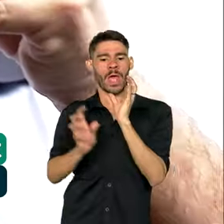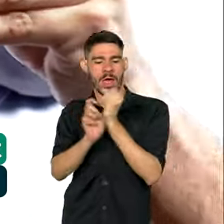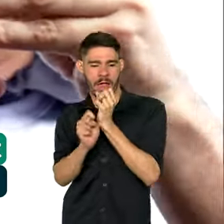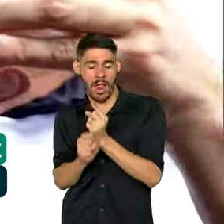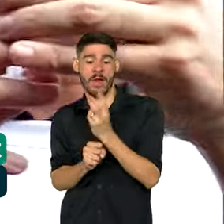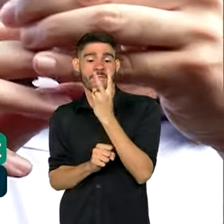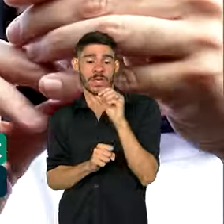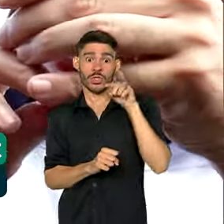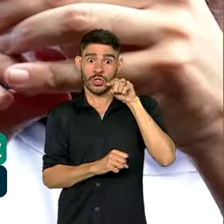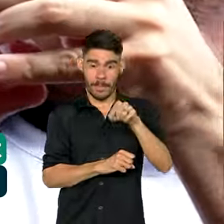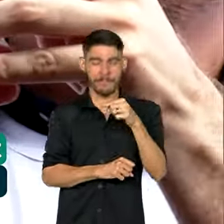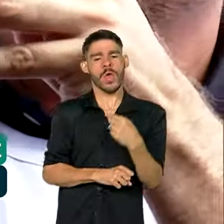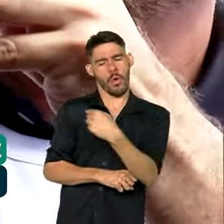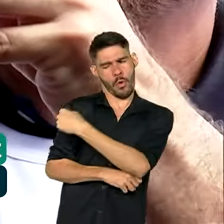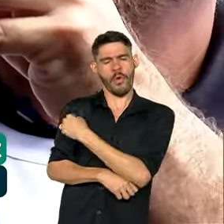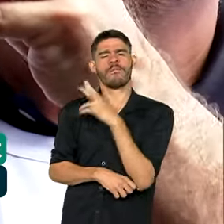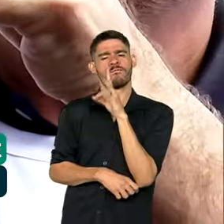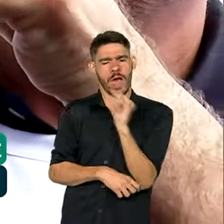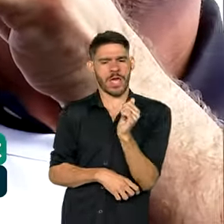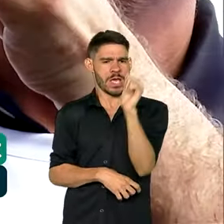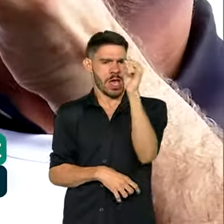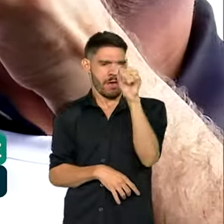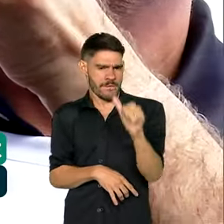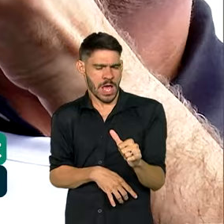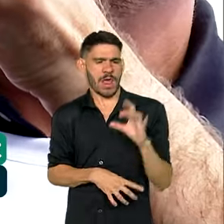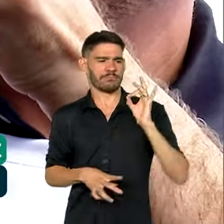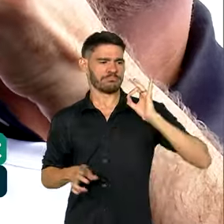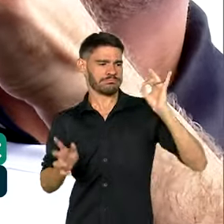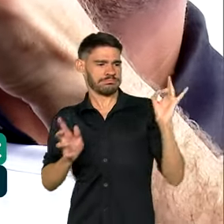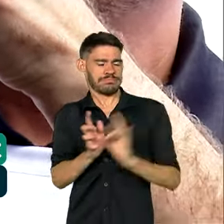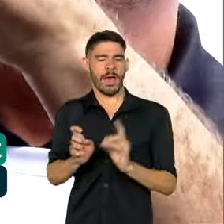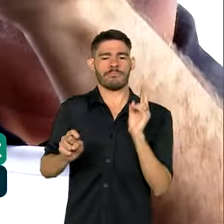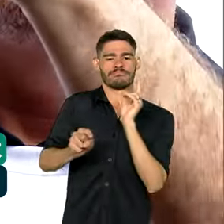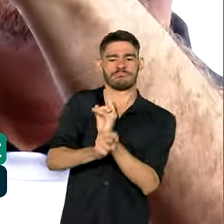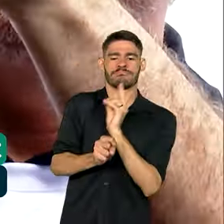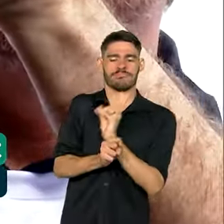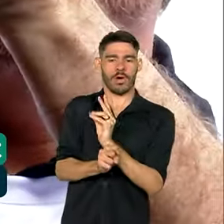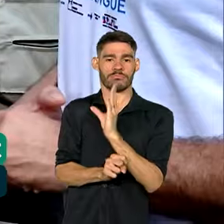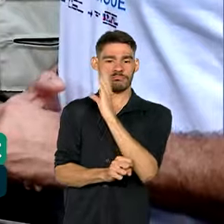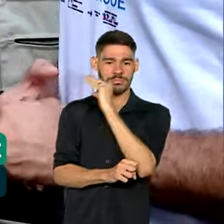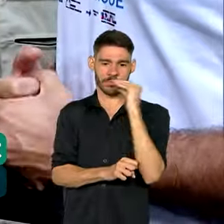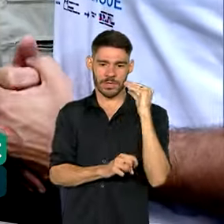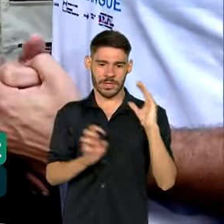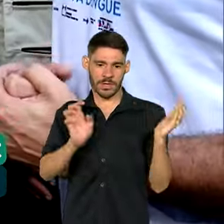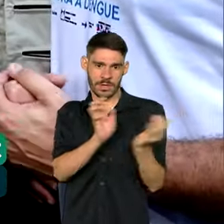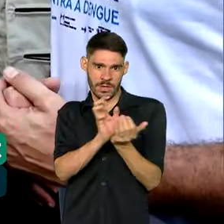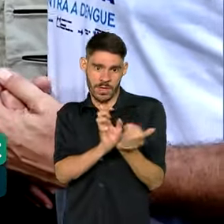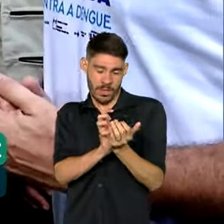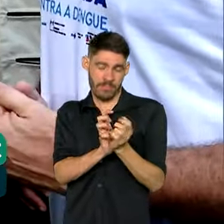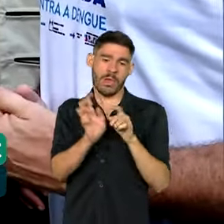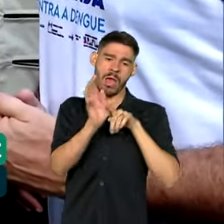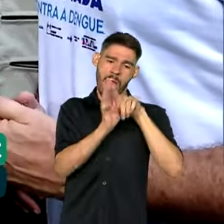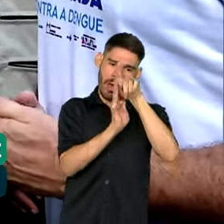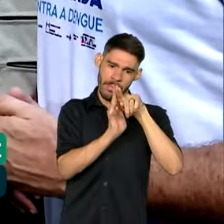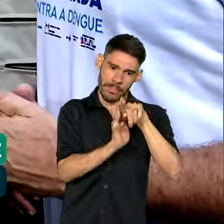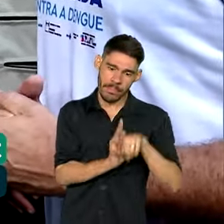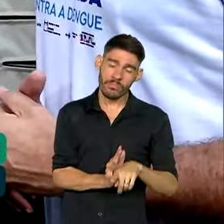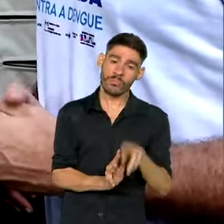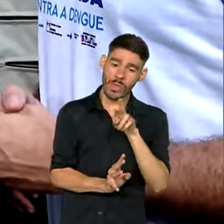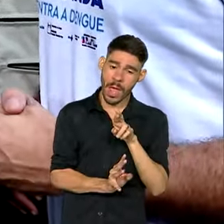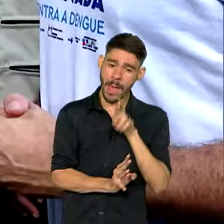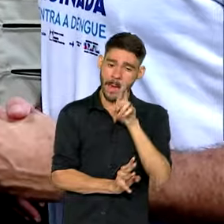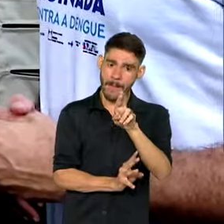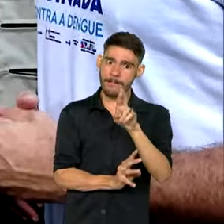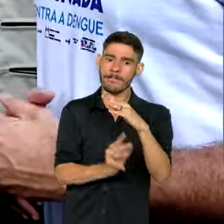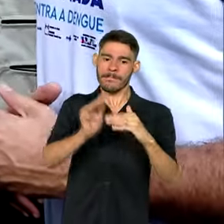serão vacinados e será avaliada a efetividade do imunizante no público adulto. Esse estudo representa um